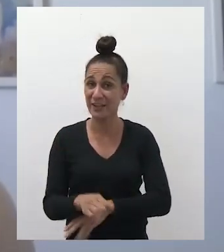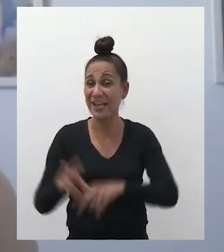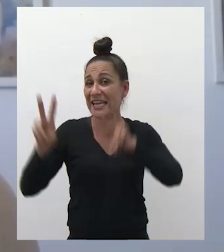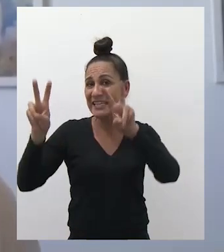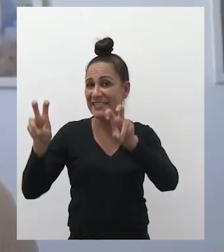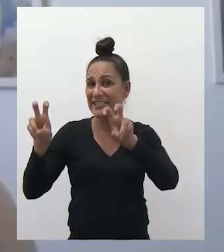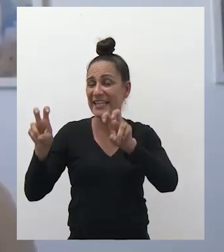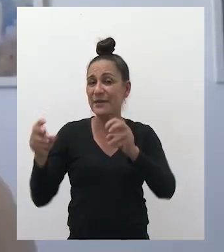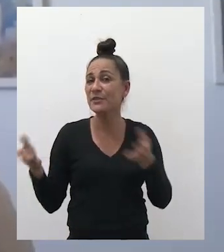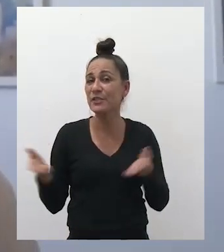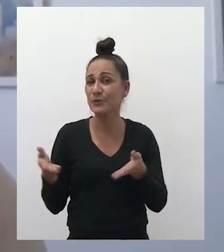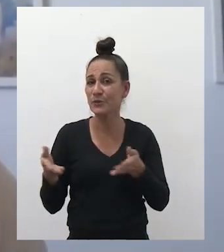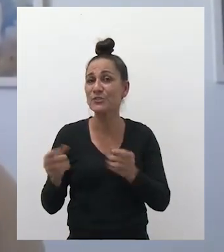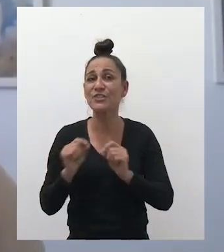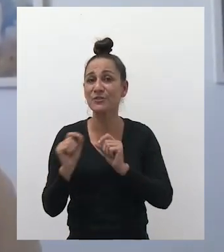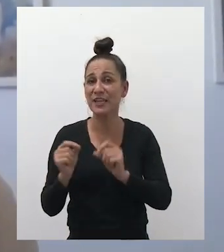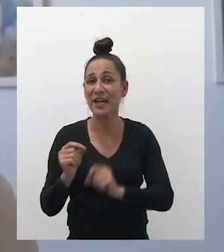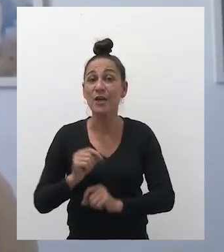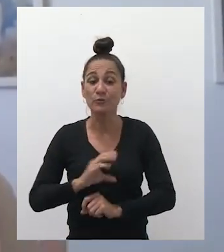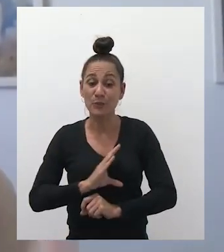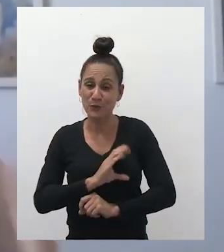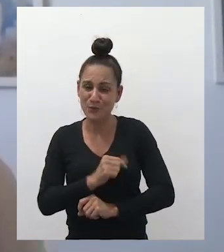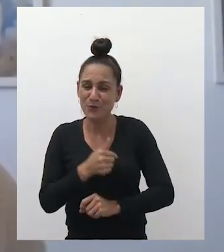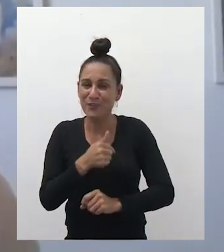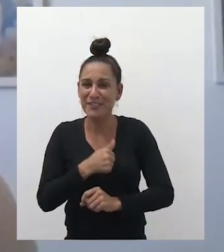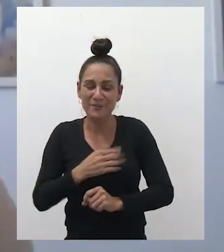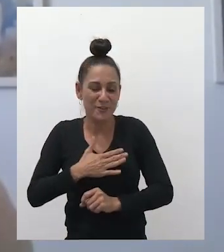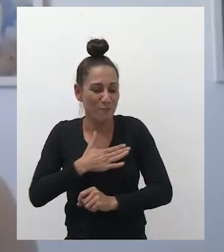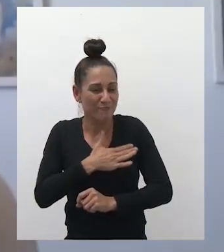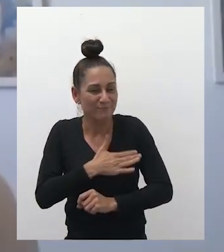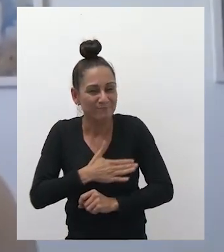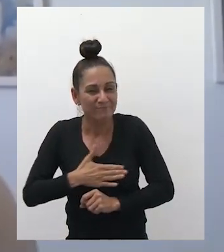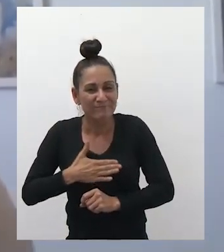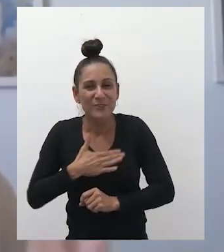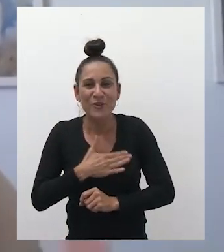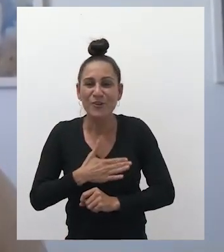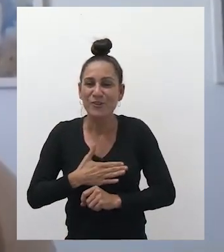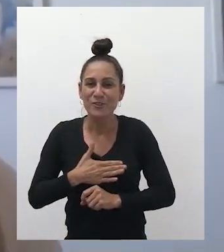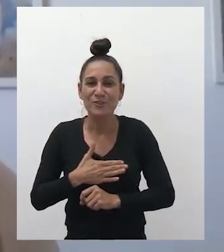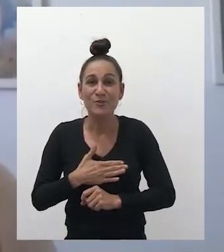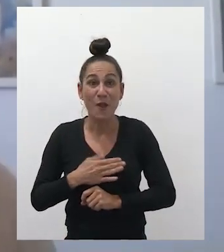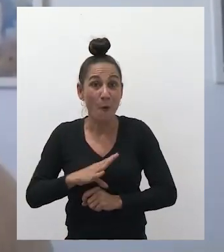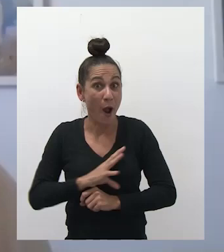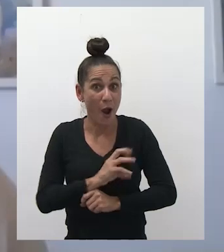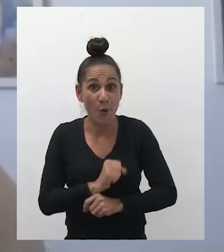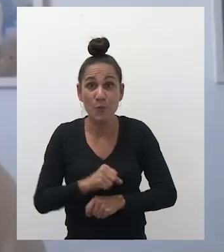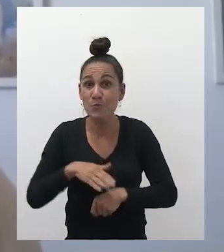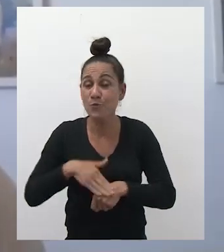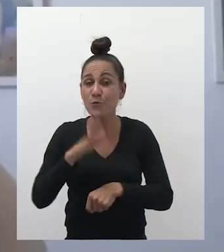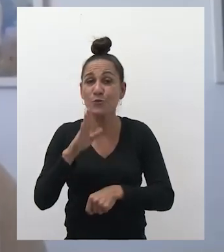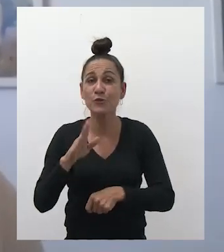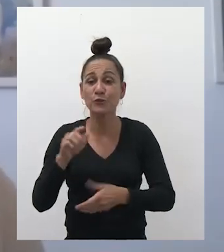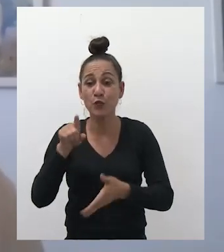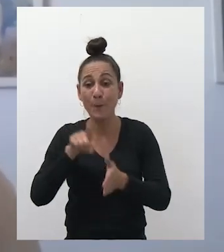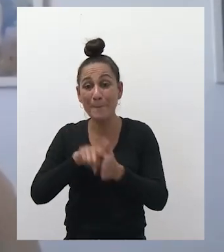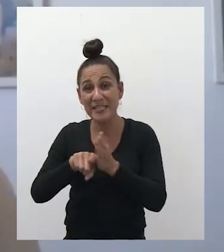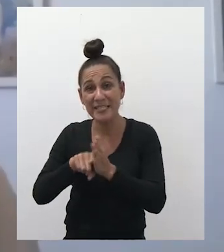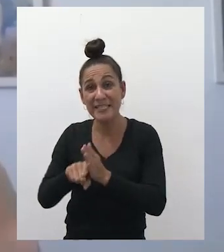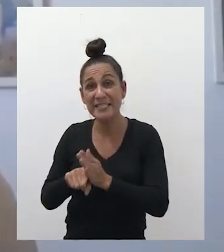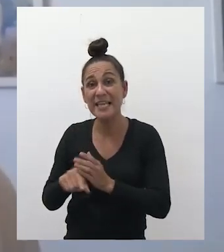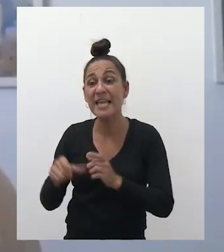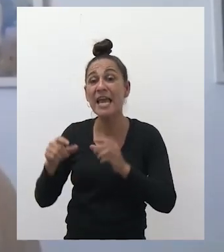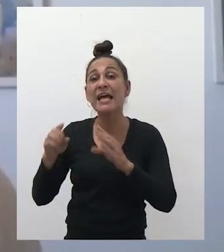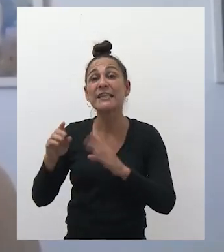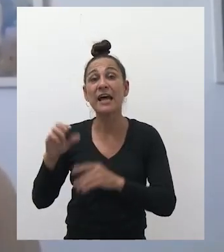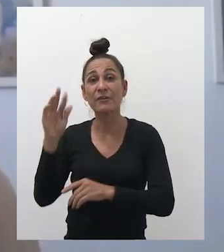que a gente vai falar hoje é o tema do meu coração, porque é o tema que eu pesquisei meu mestrado em Direito, na PUC de São Paulo, Direito ao Desenvolvimento, e